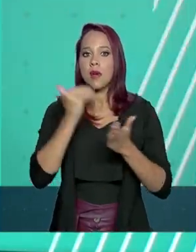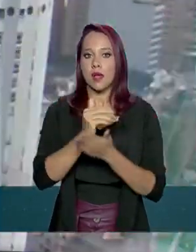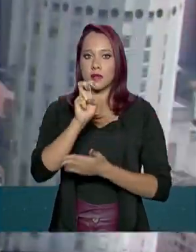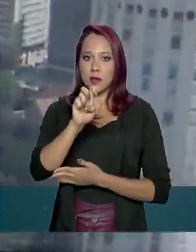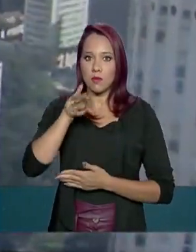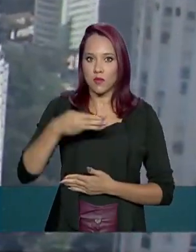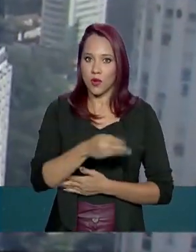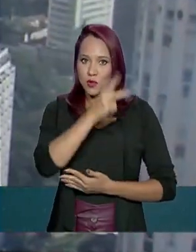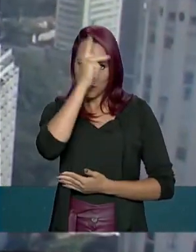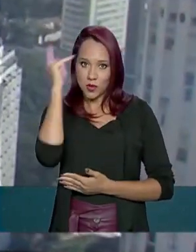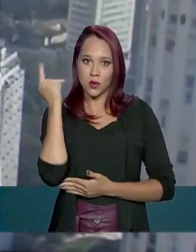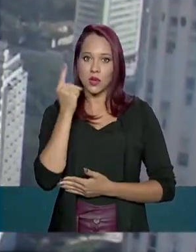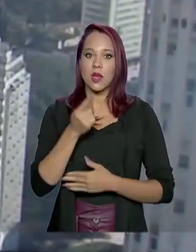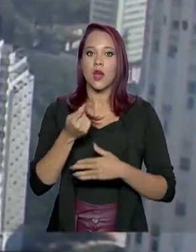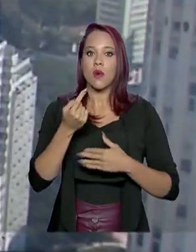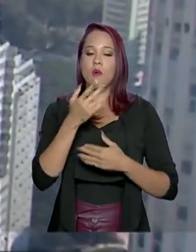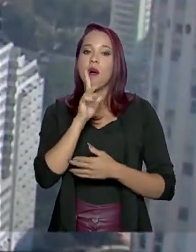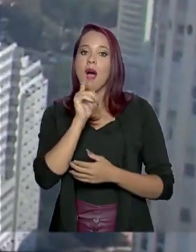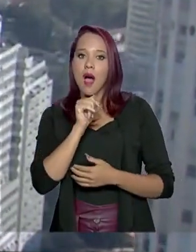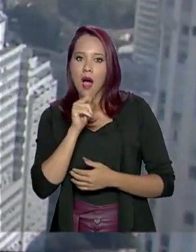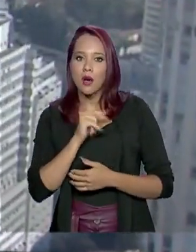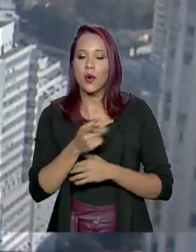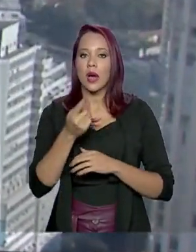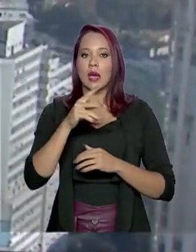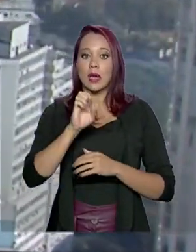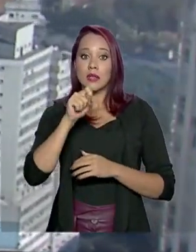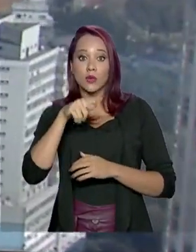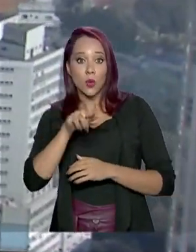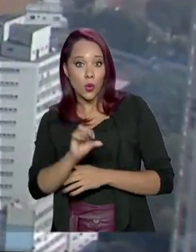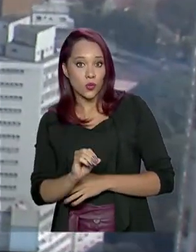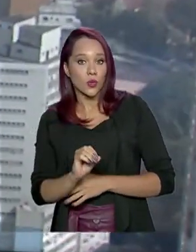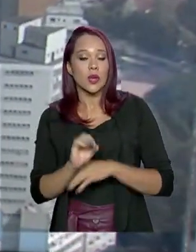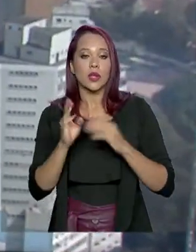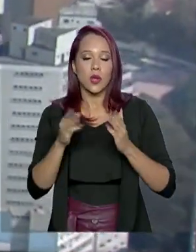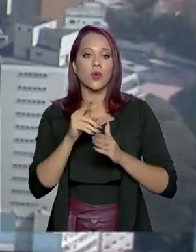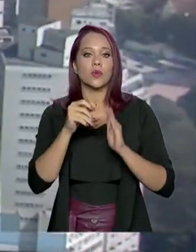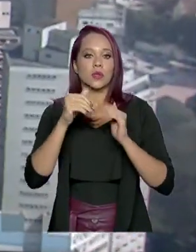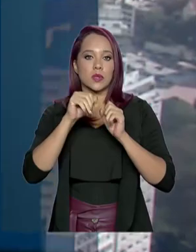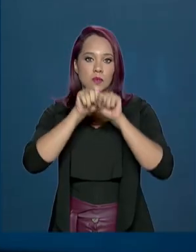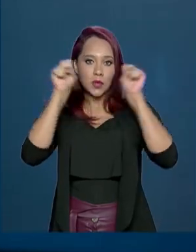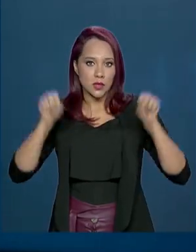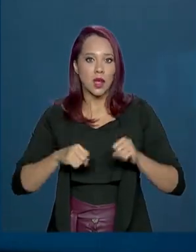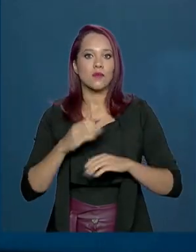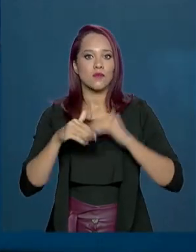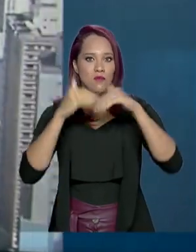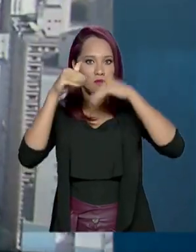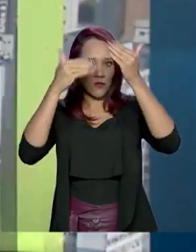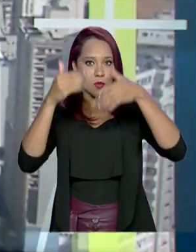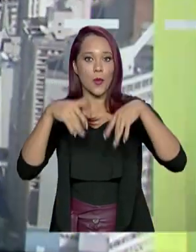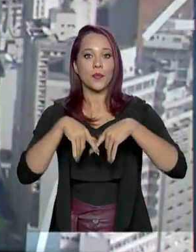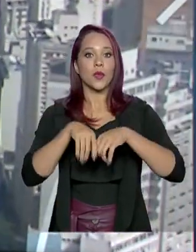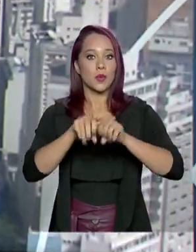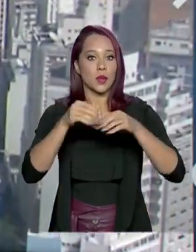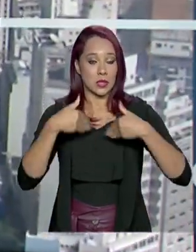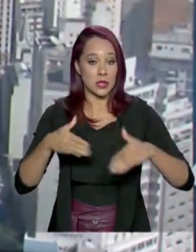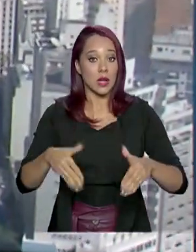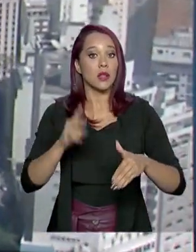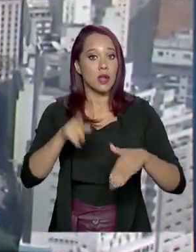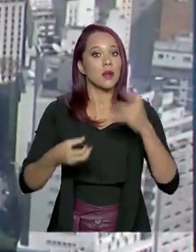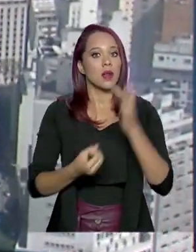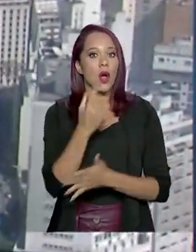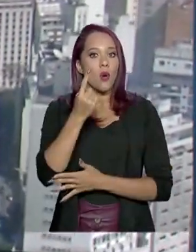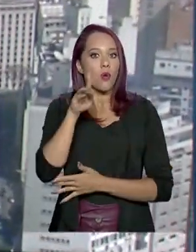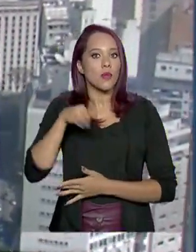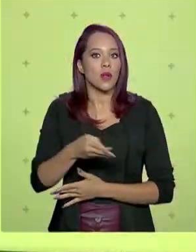com rede de água e esgoto segundo o ministério do desenvolvimento regional os novos investimentos devem criar um